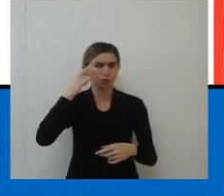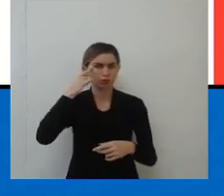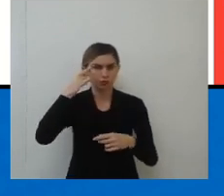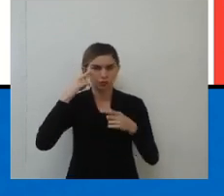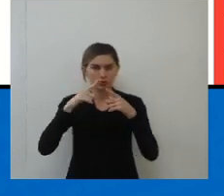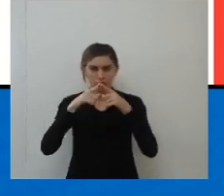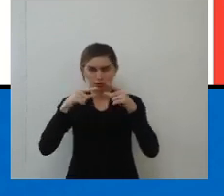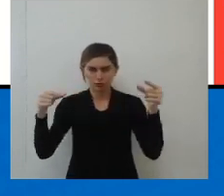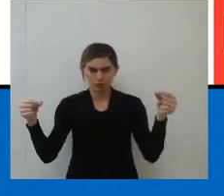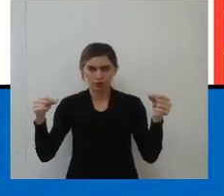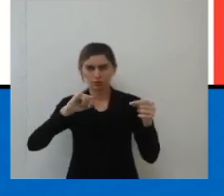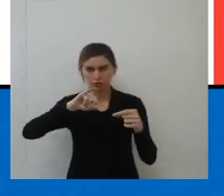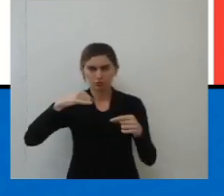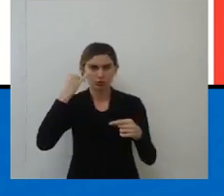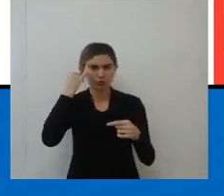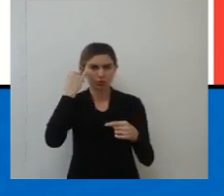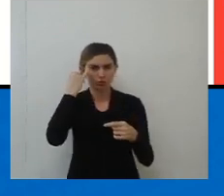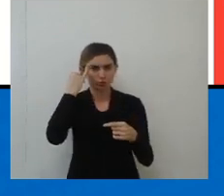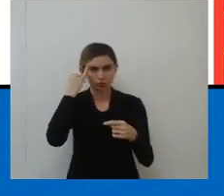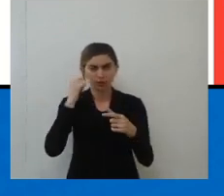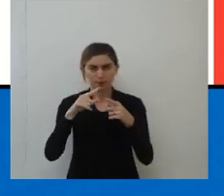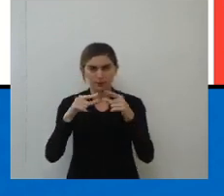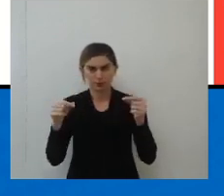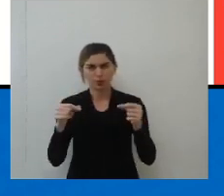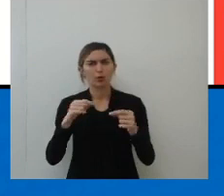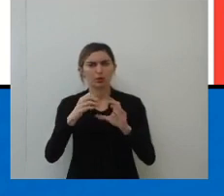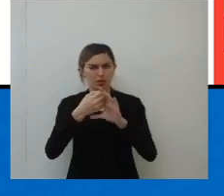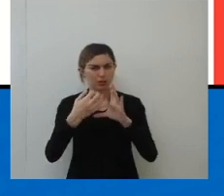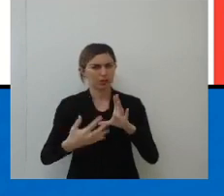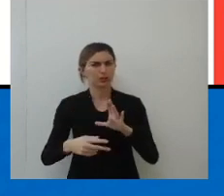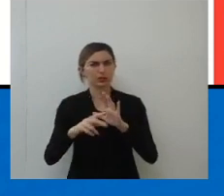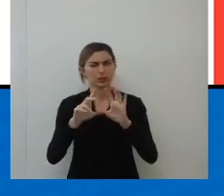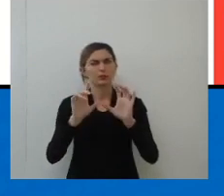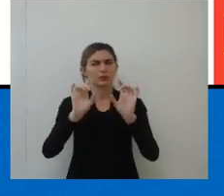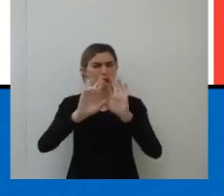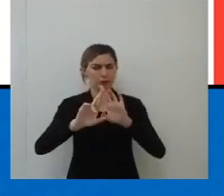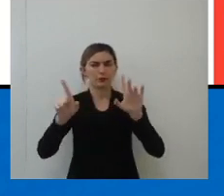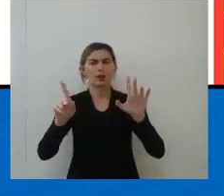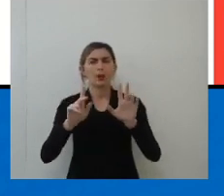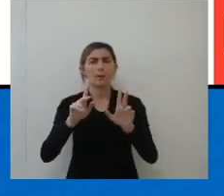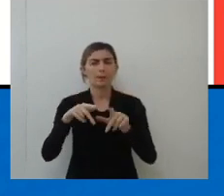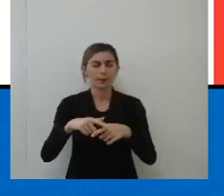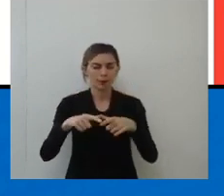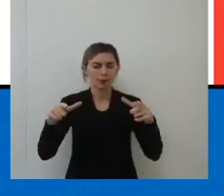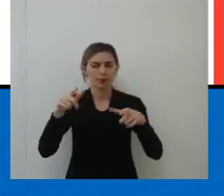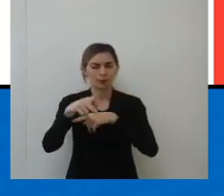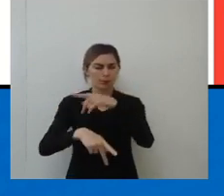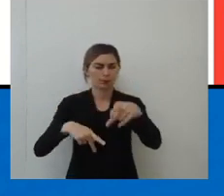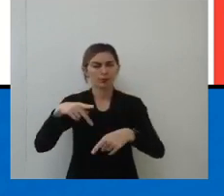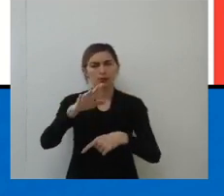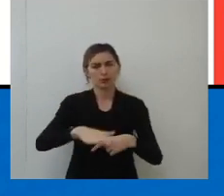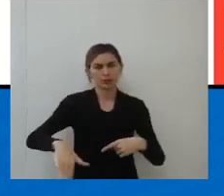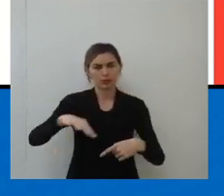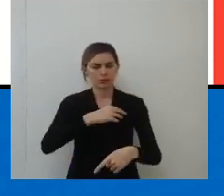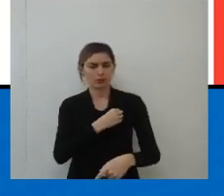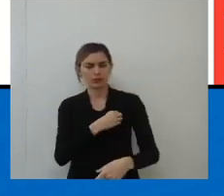que tem uma característica bem singular. Boa parte da sua população, né, vive dentro da formação